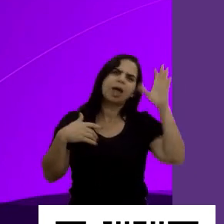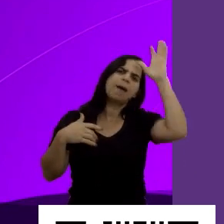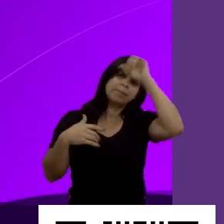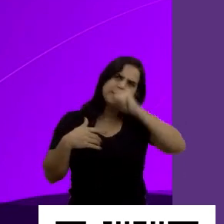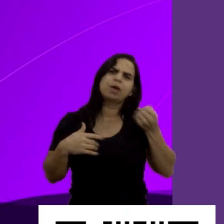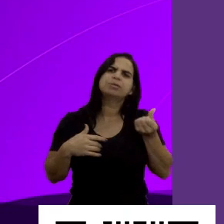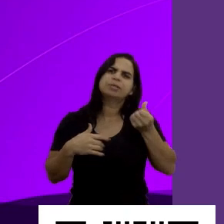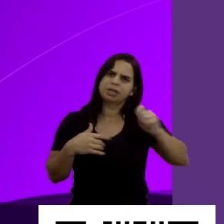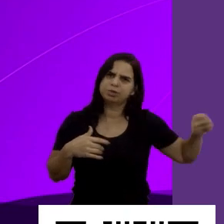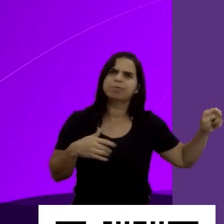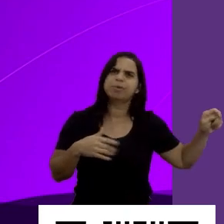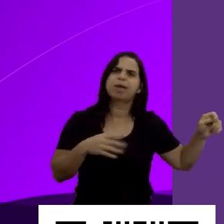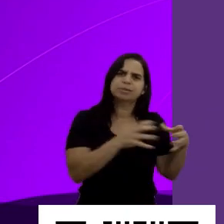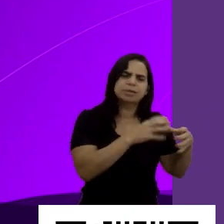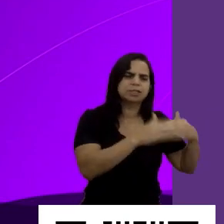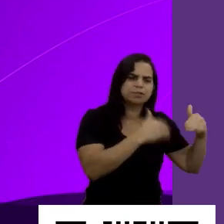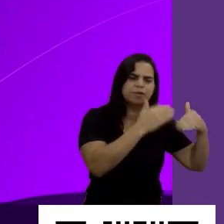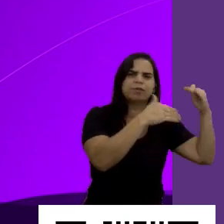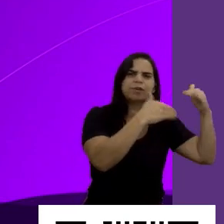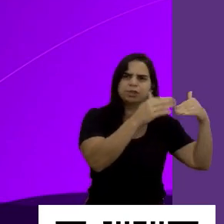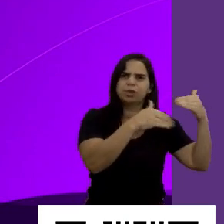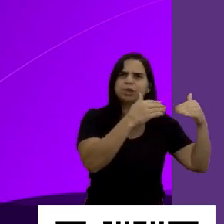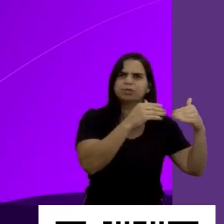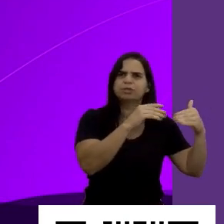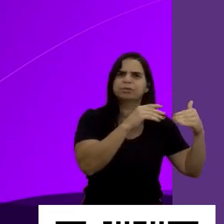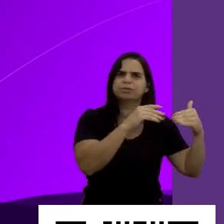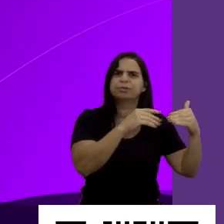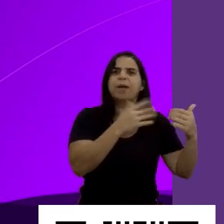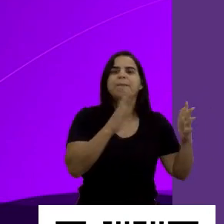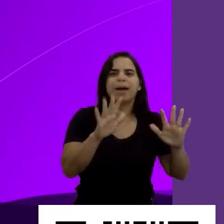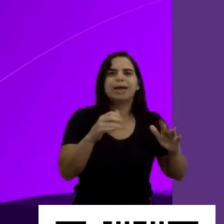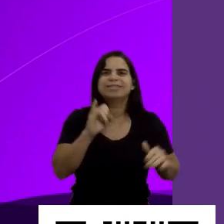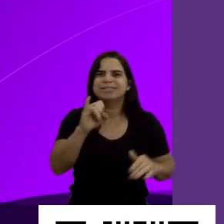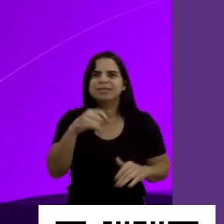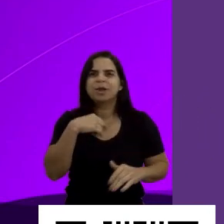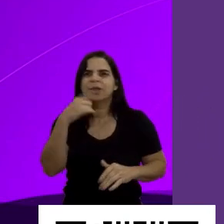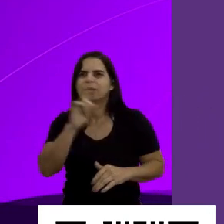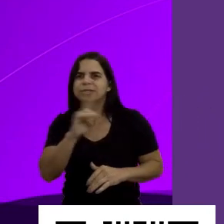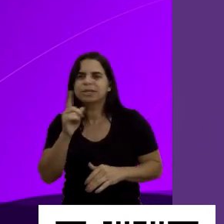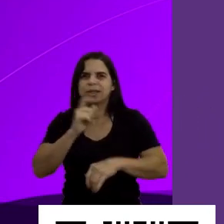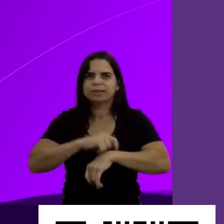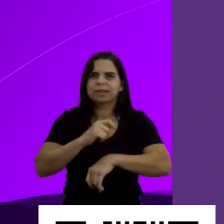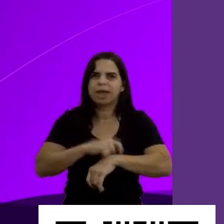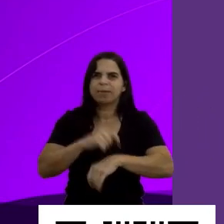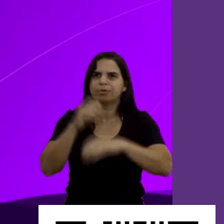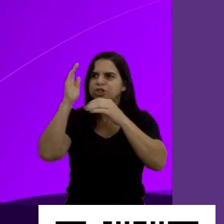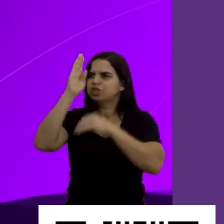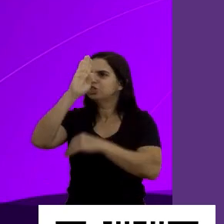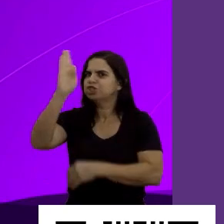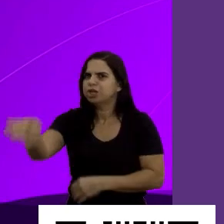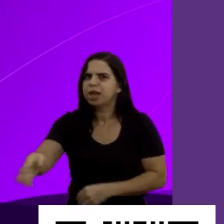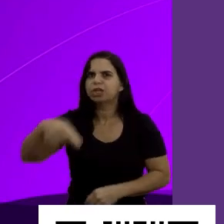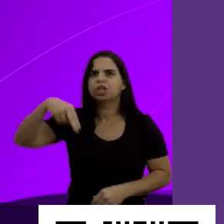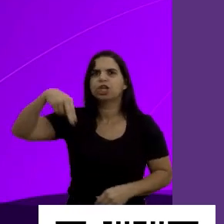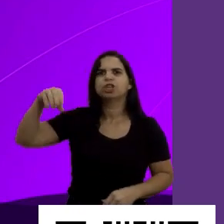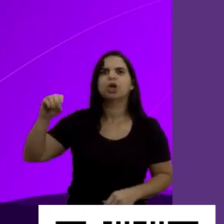desenvolvedores High code Mas se eu não tivesse empregado esse tempo e tivesse sido diretamente ao no code colocar em um mês e